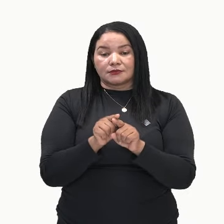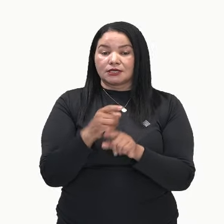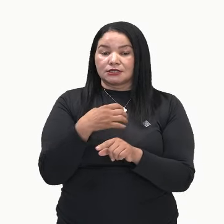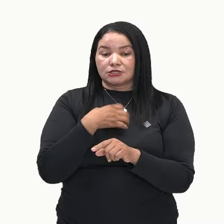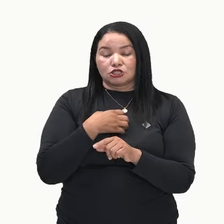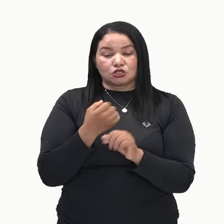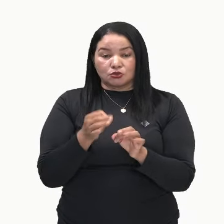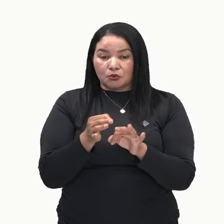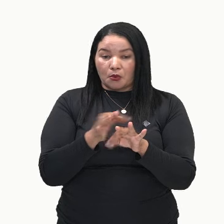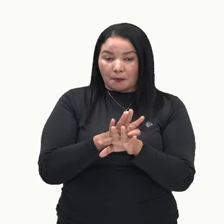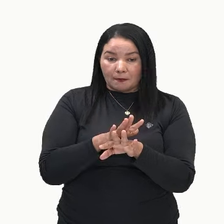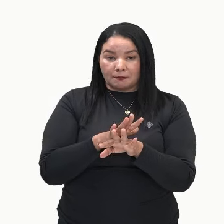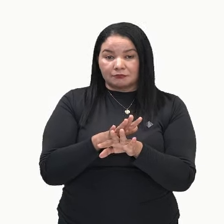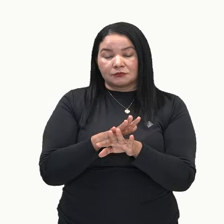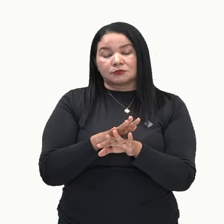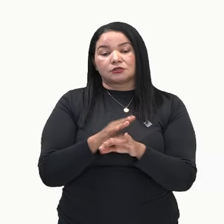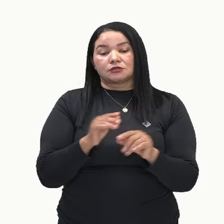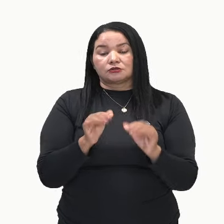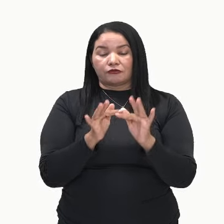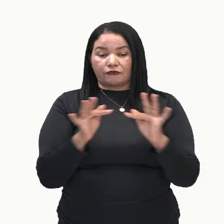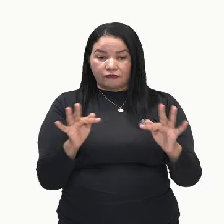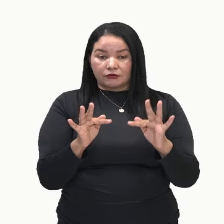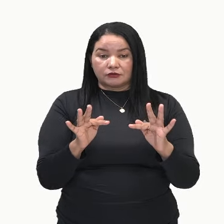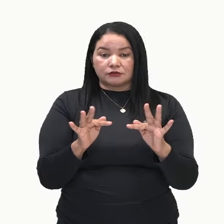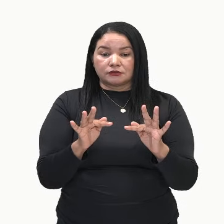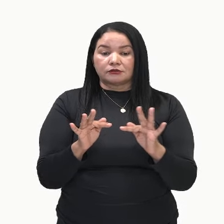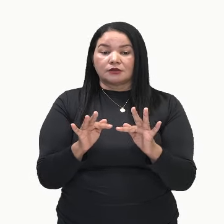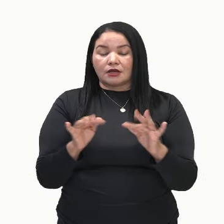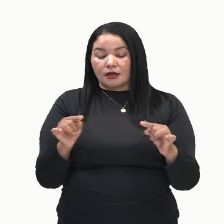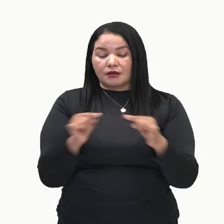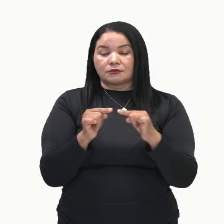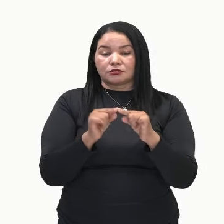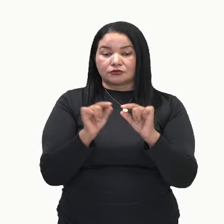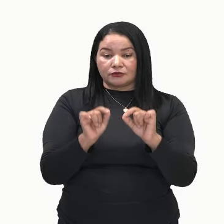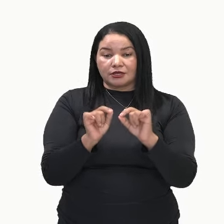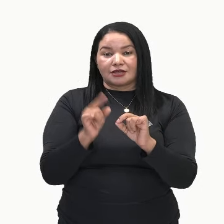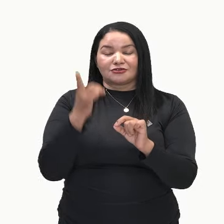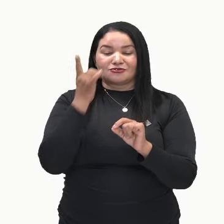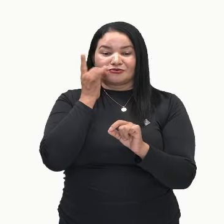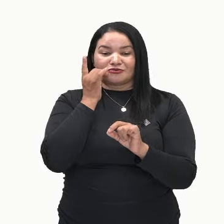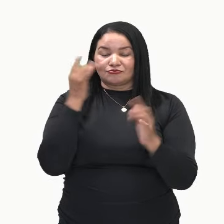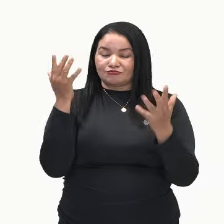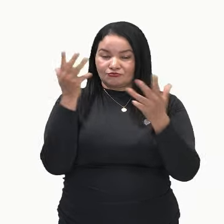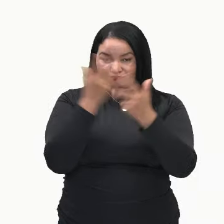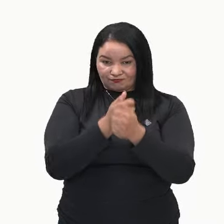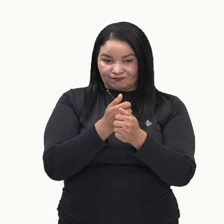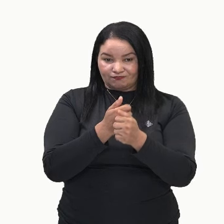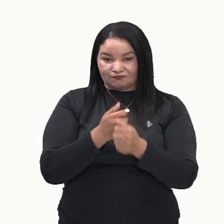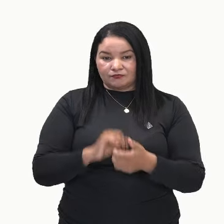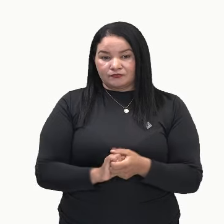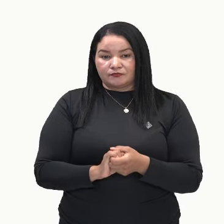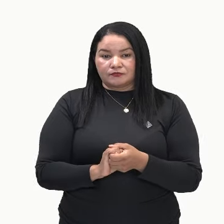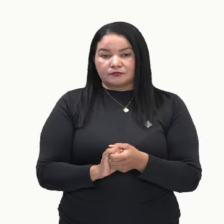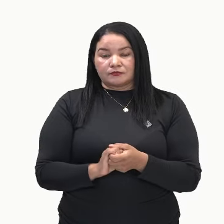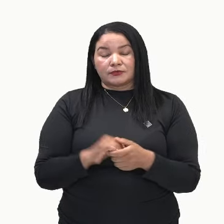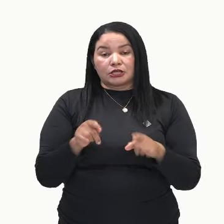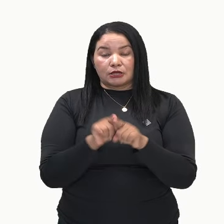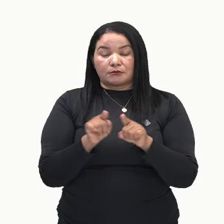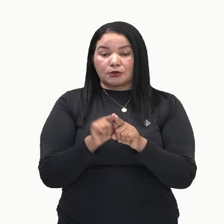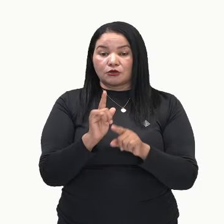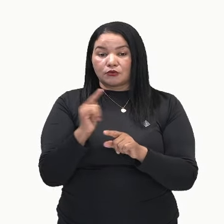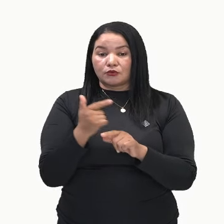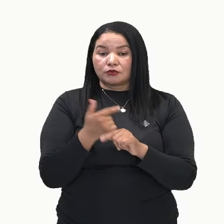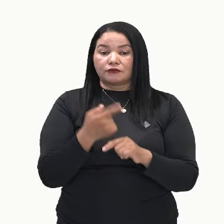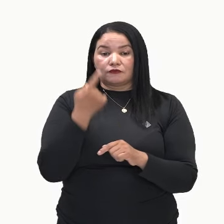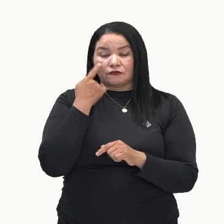frase nominal o meu sentimento de que aquele dia está bonito, perfeito? Situações práticas em que isso pode acontecer, a gente tem aqui